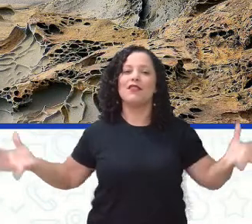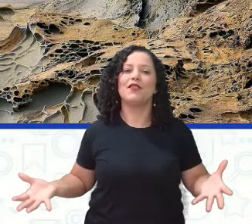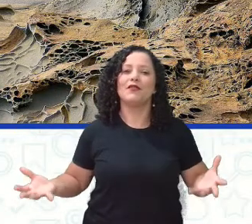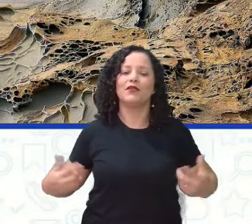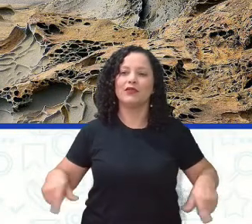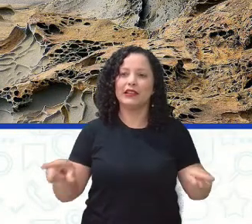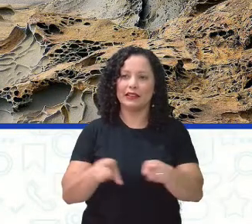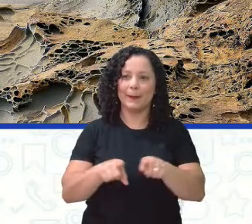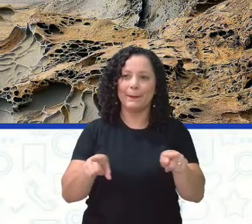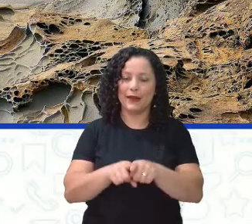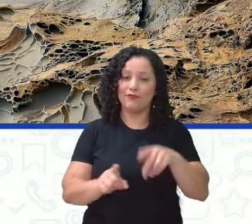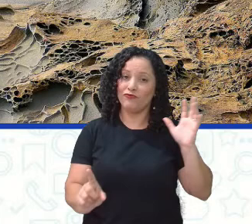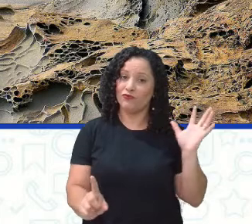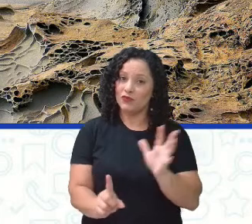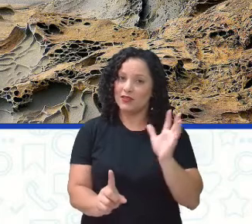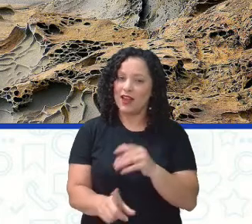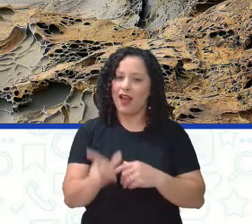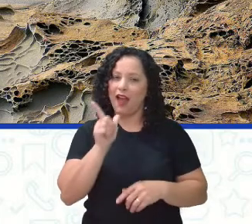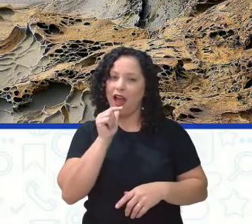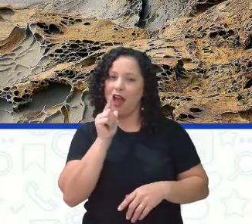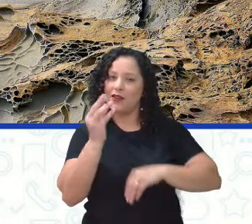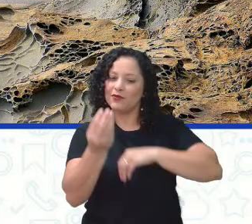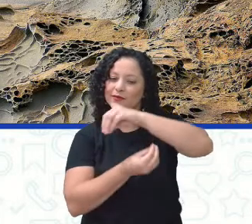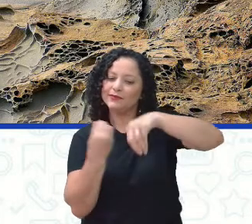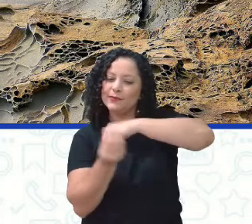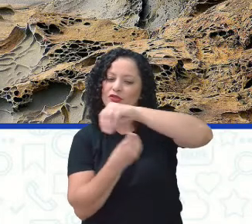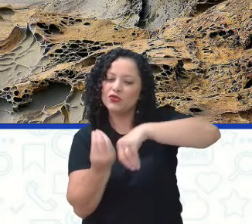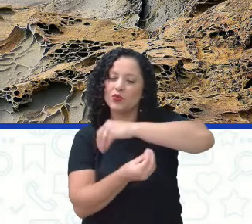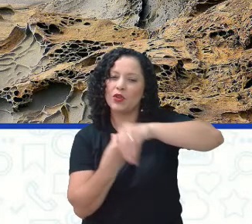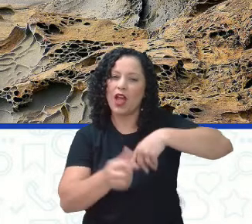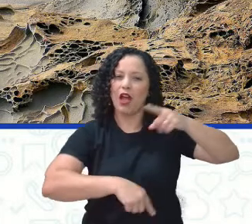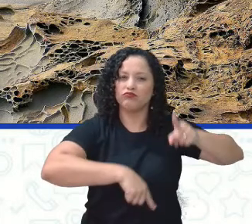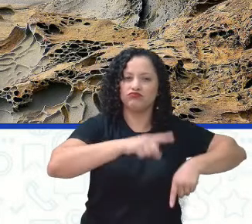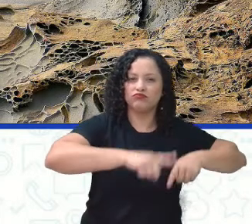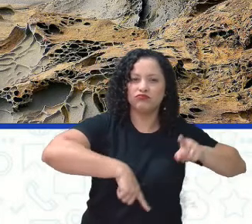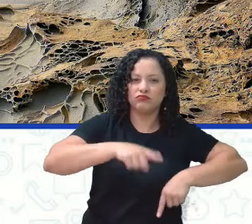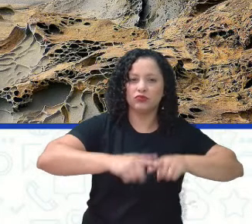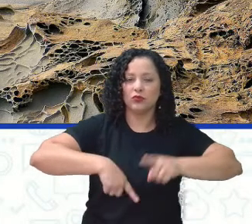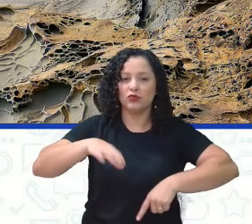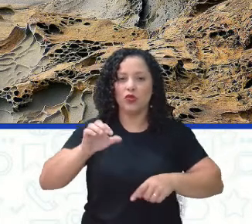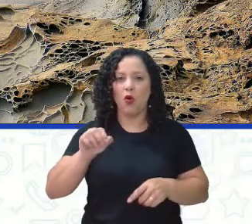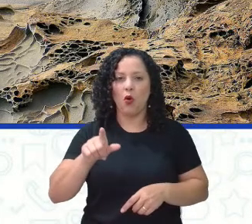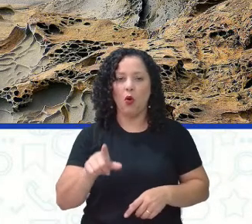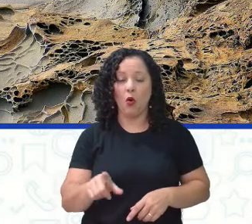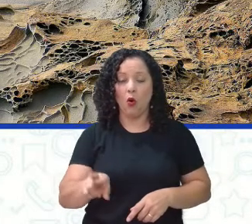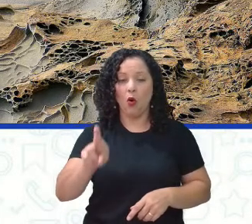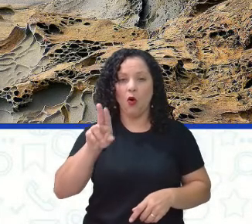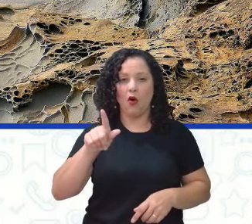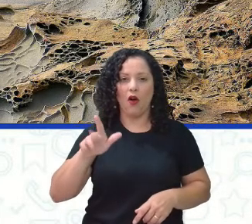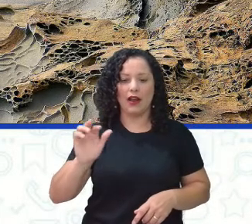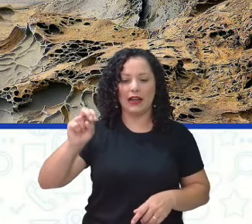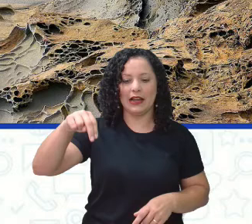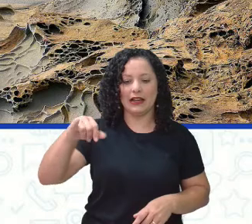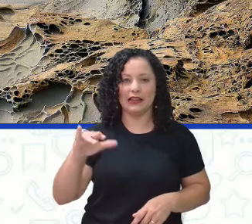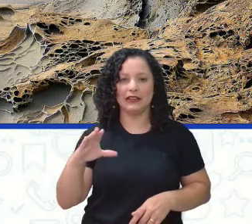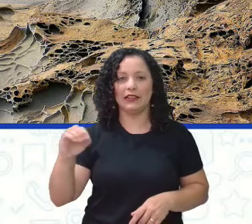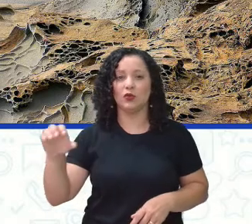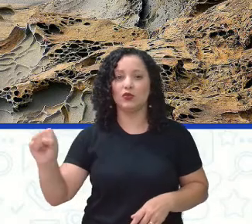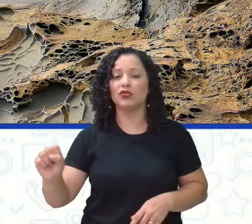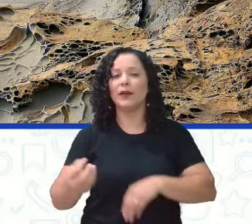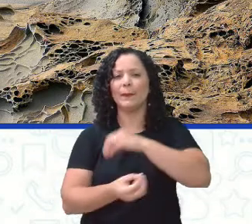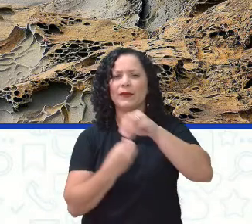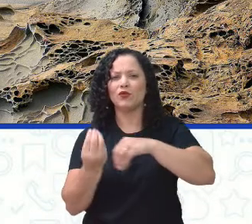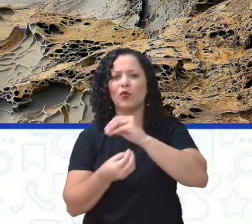pela água, que se mistura com materiais orgânicos e aí vai reagir com o gás carbônico e